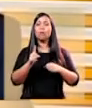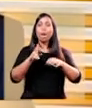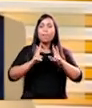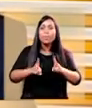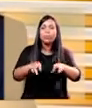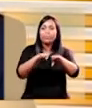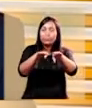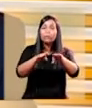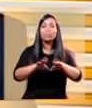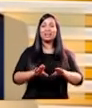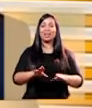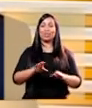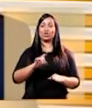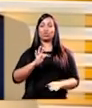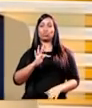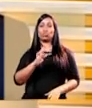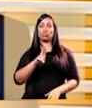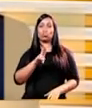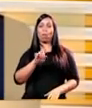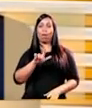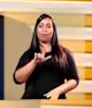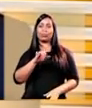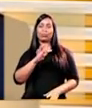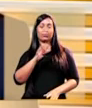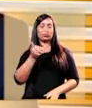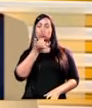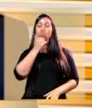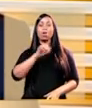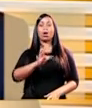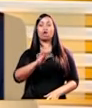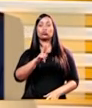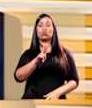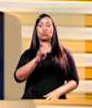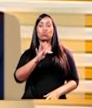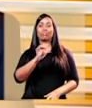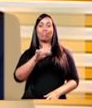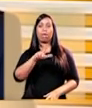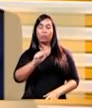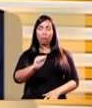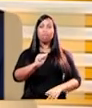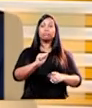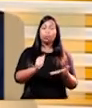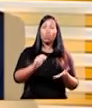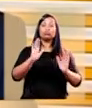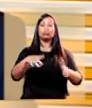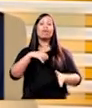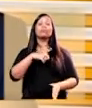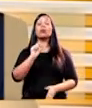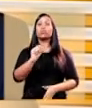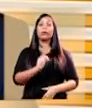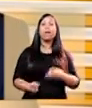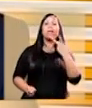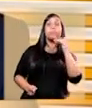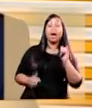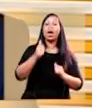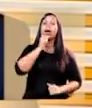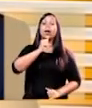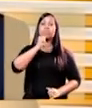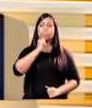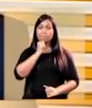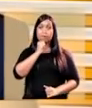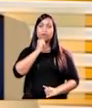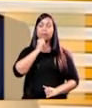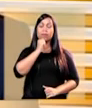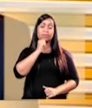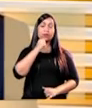uma estabilidade. A tutela seria um processo intermediário. Por quê? Porque na tutela nós já temos o quê? Pais e mães que não